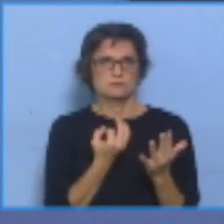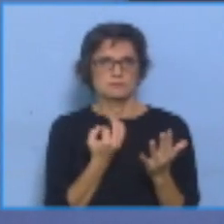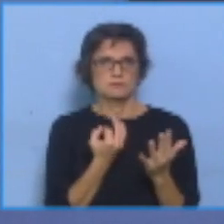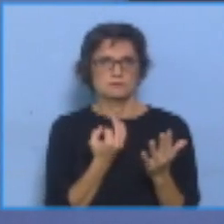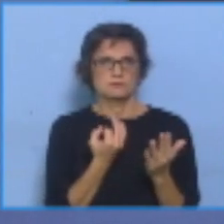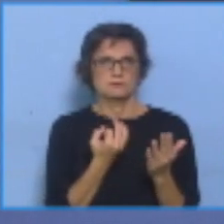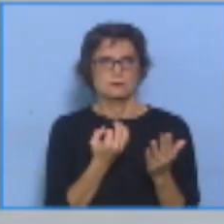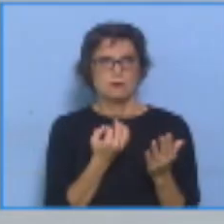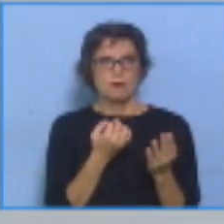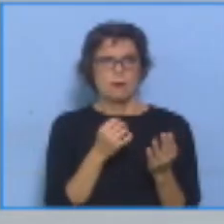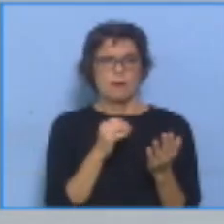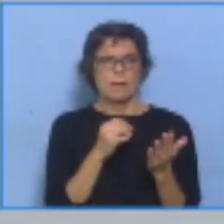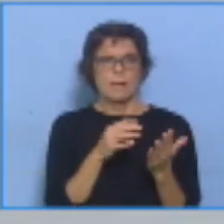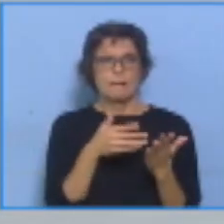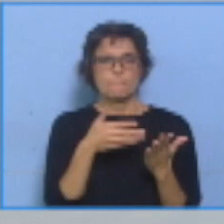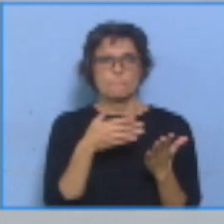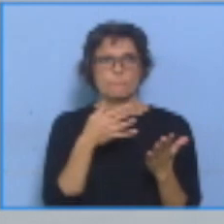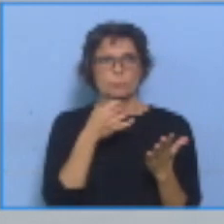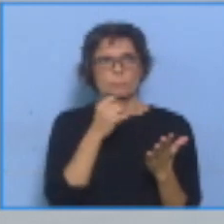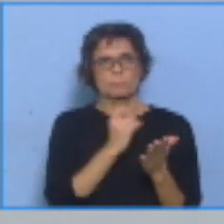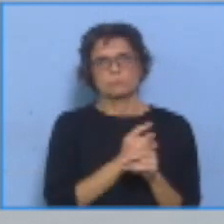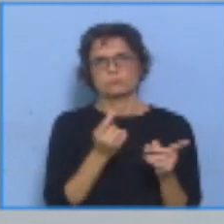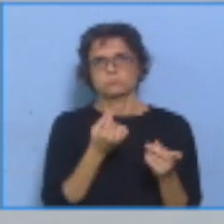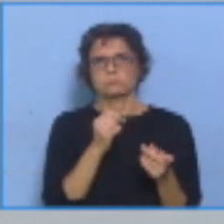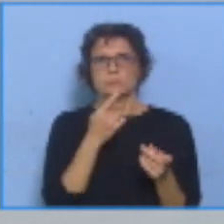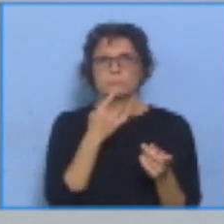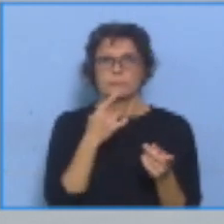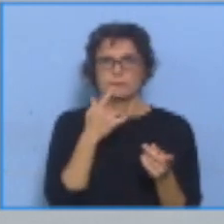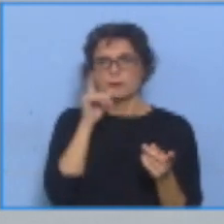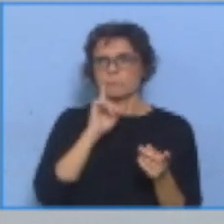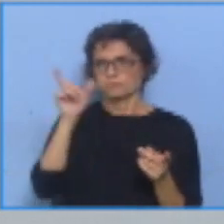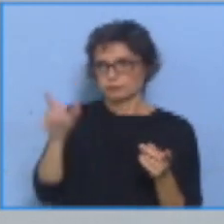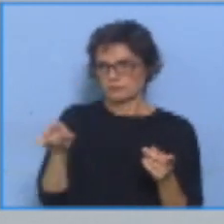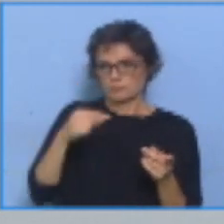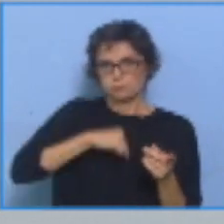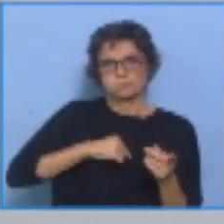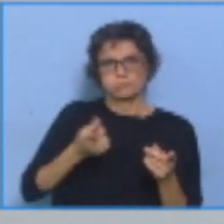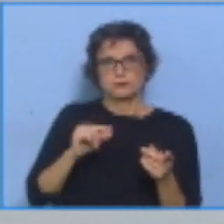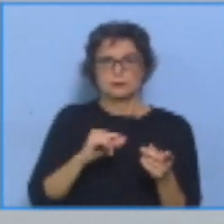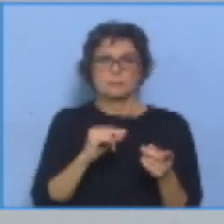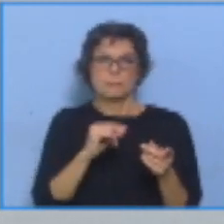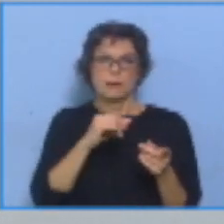só Sofia, mas, de certo modo, o lugar que o poeta ocupa no espaço cultural,